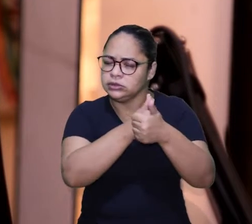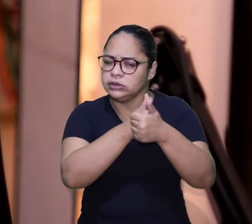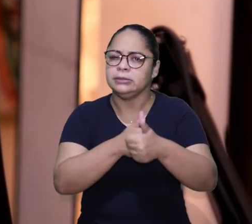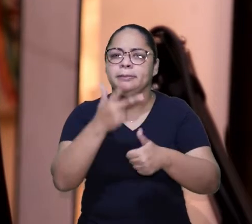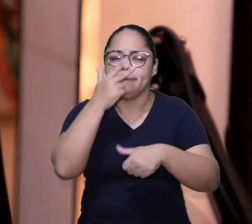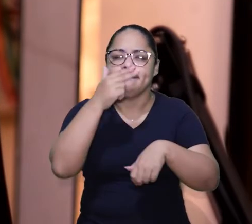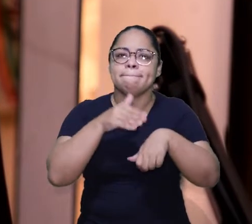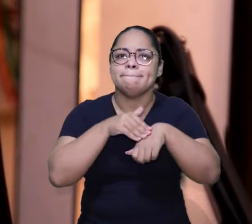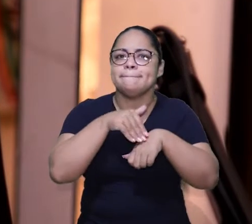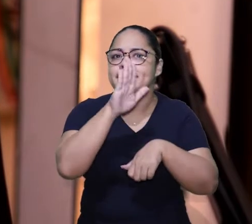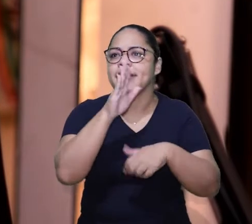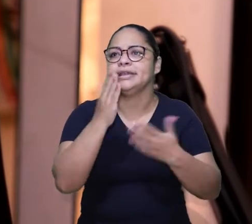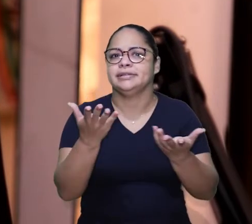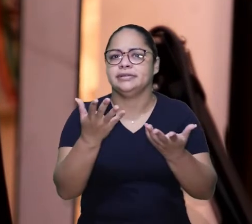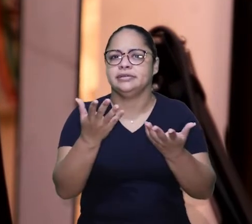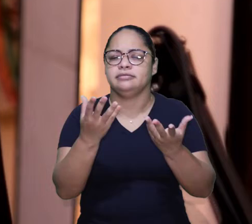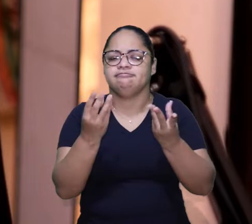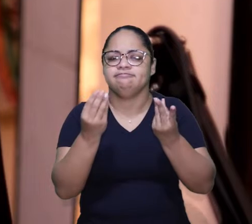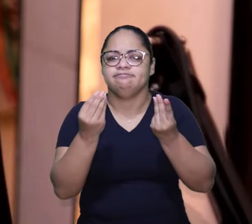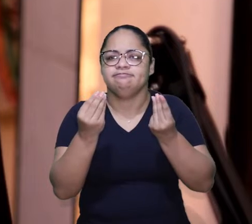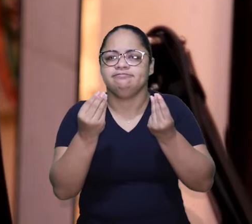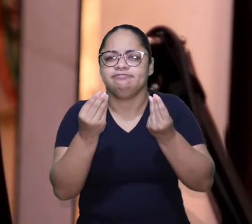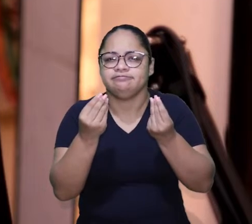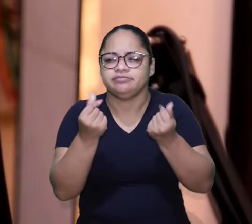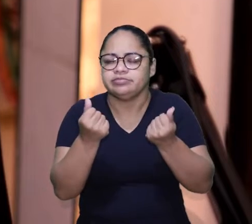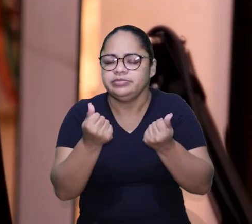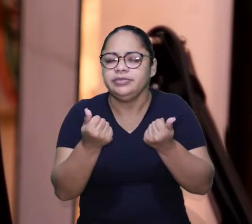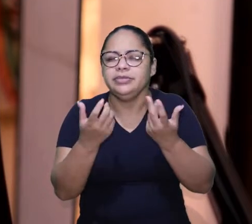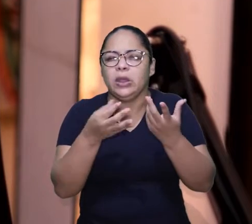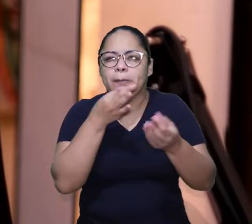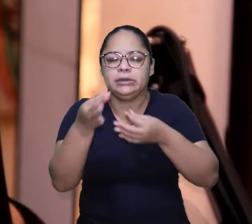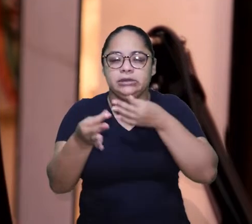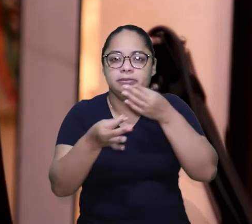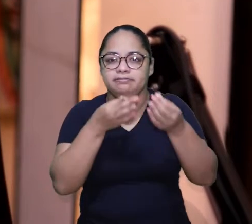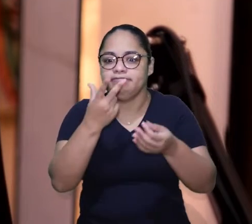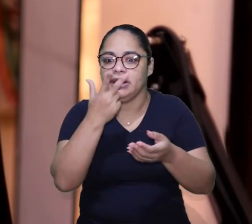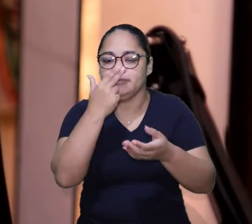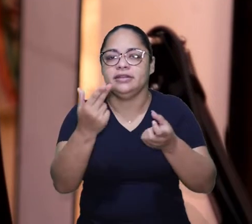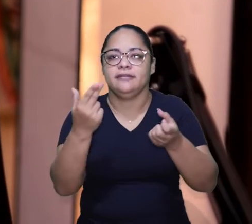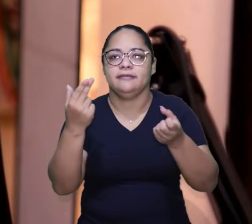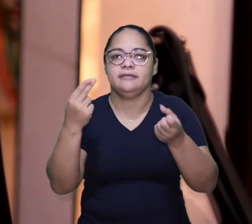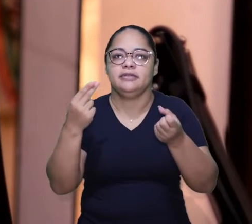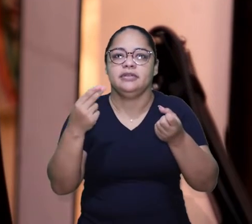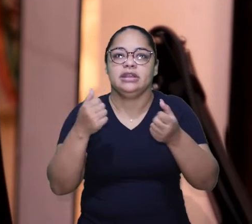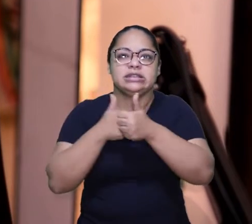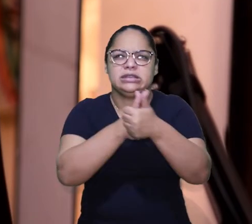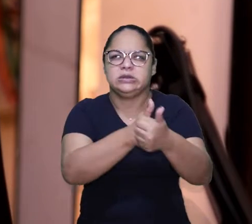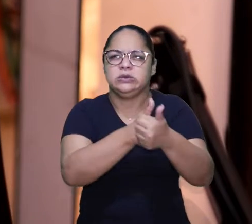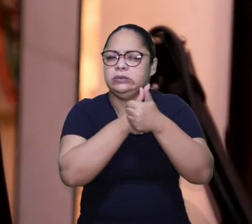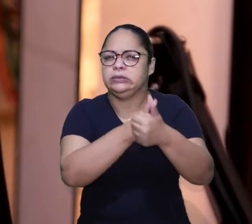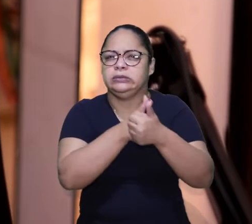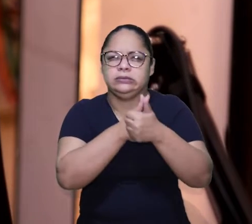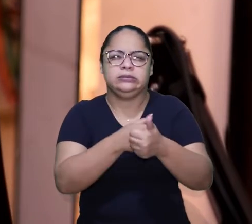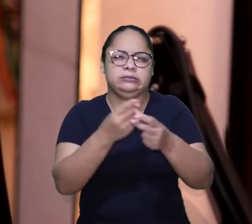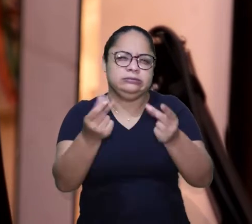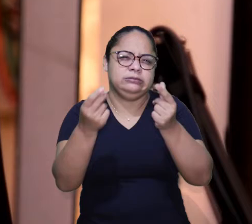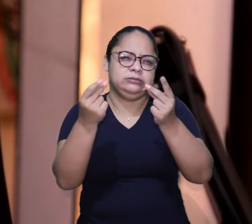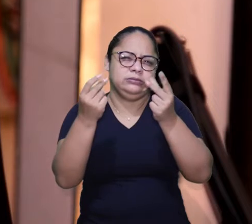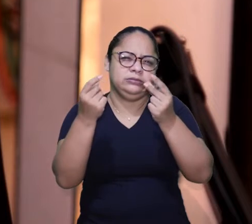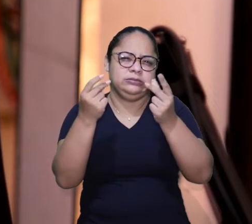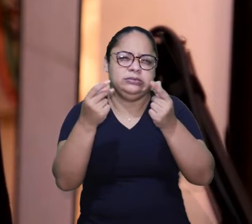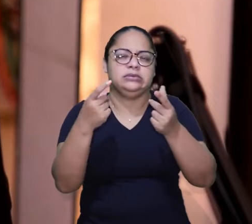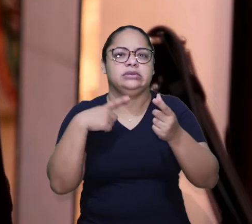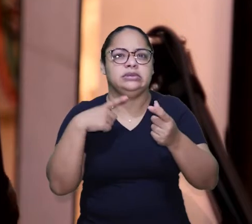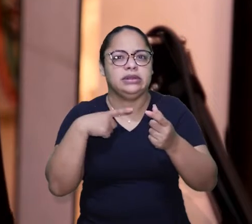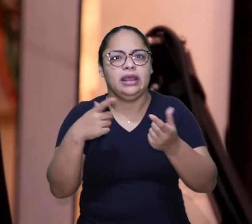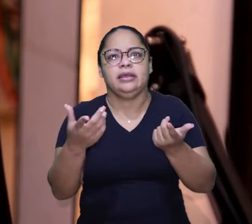é ácida do conteúdo do parcial que é os seguidores da base são os seguidores bem assim bem instruídos